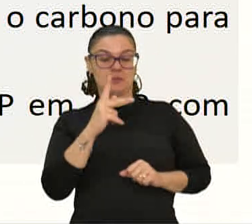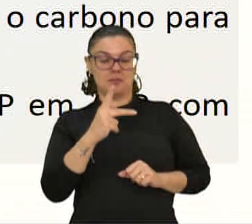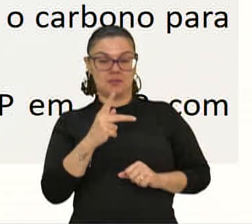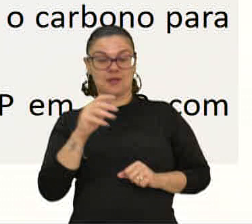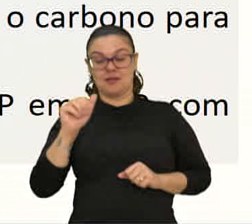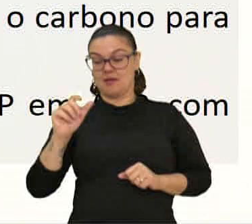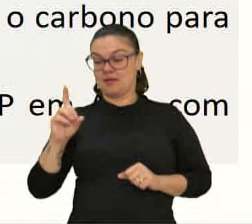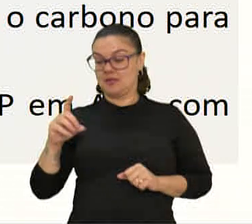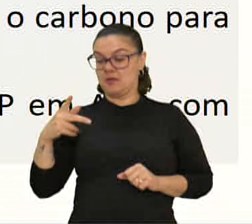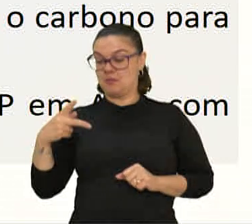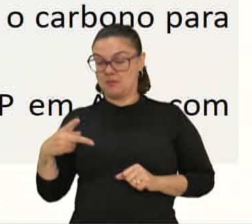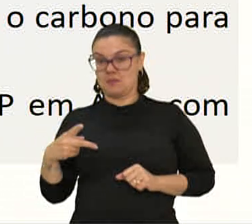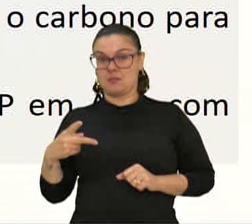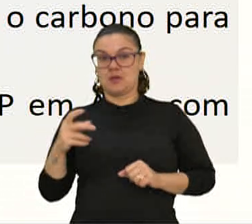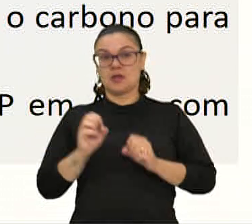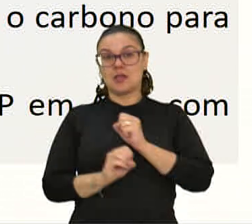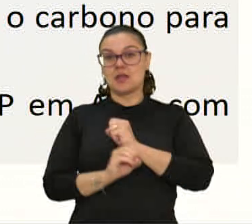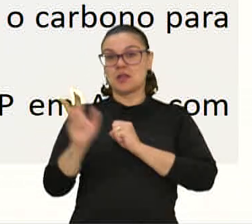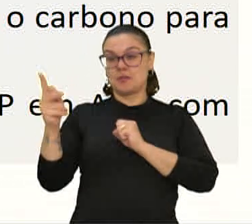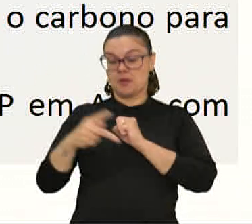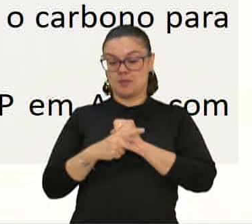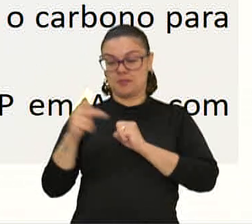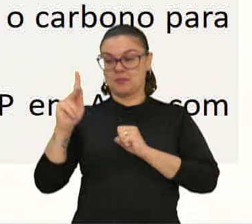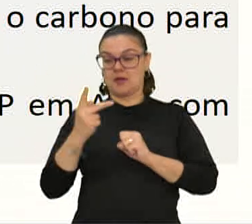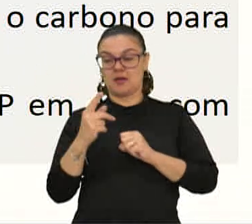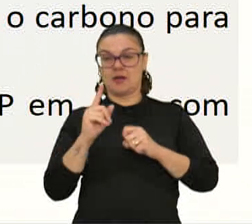ADP com liberação de prótons, H+.